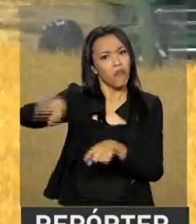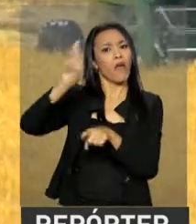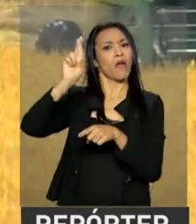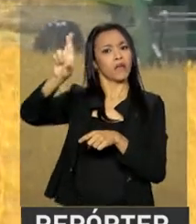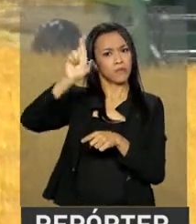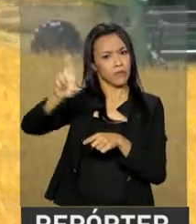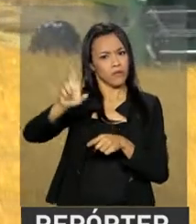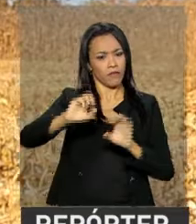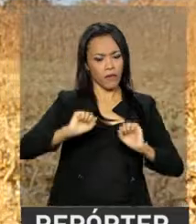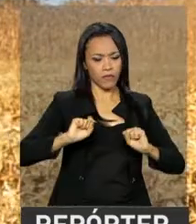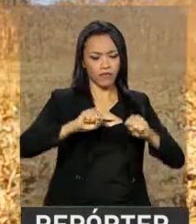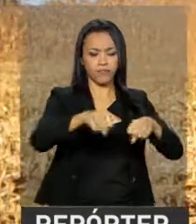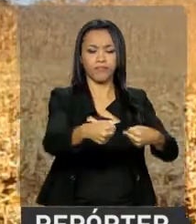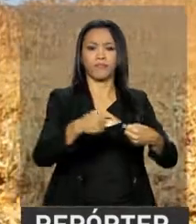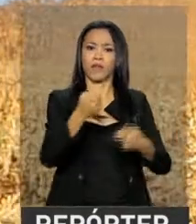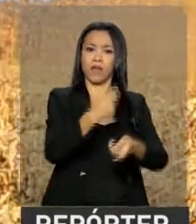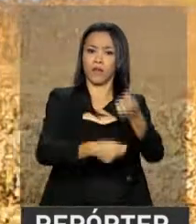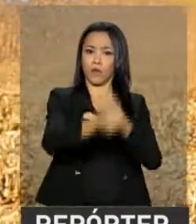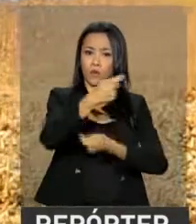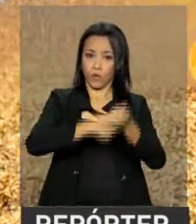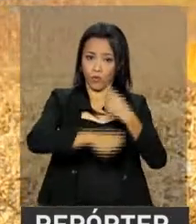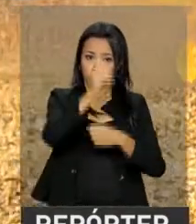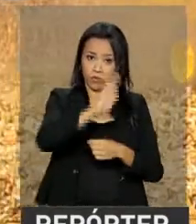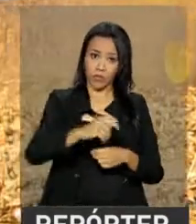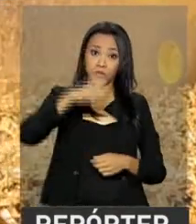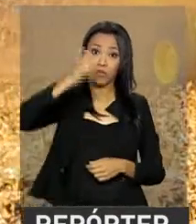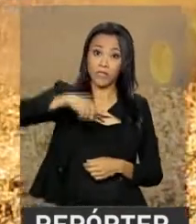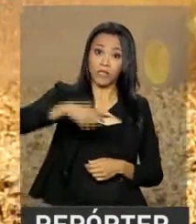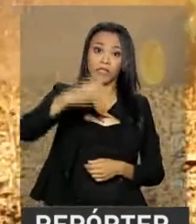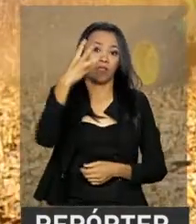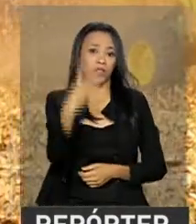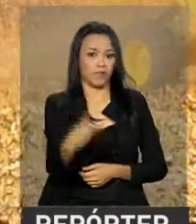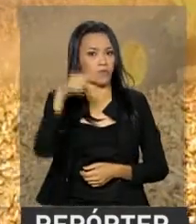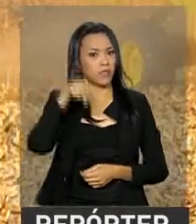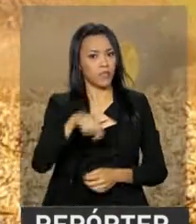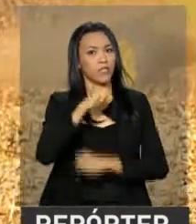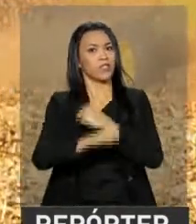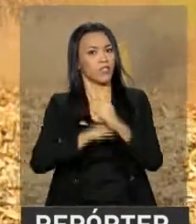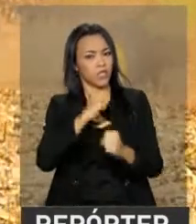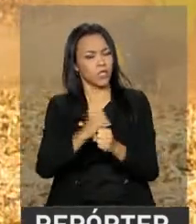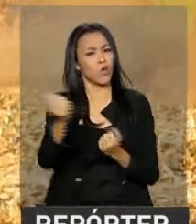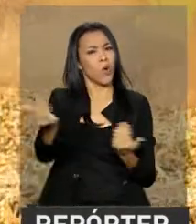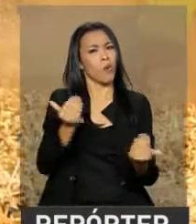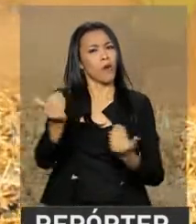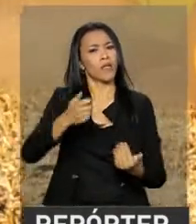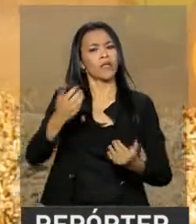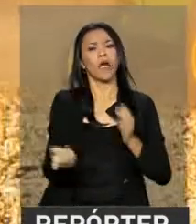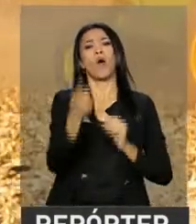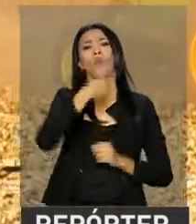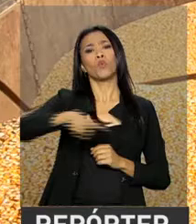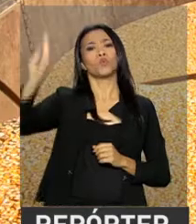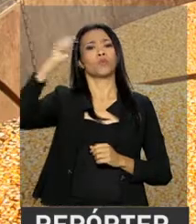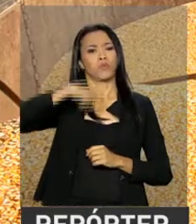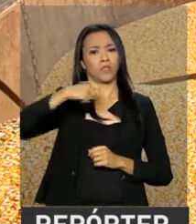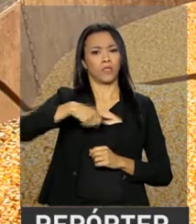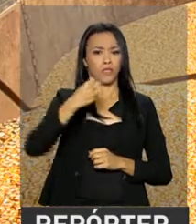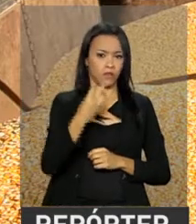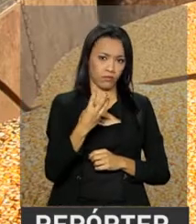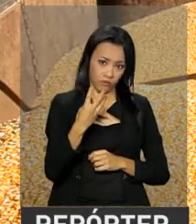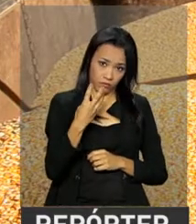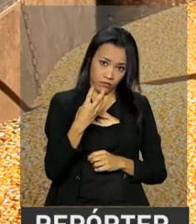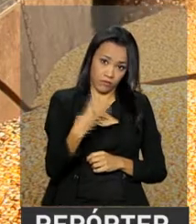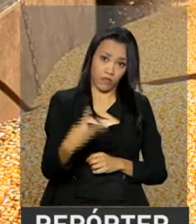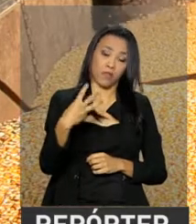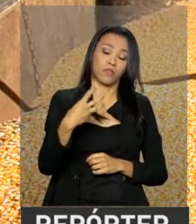recuperação da economia brasileira nos três primeiros meses deste ano em relação ao último trimestre do ano passado. O